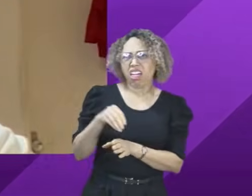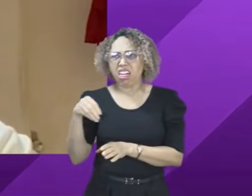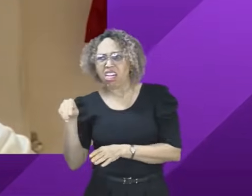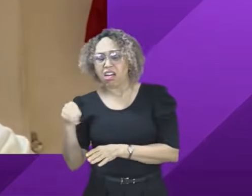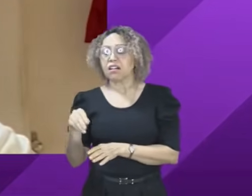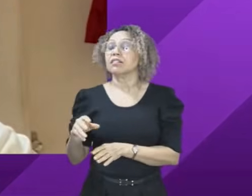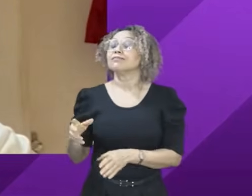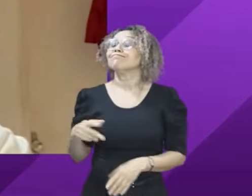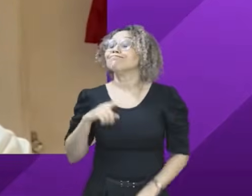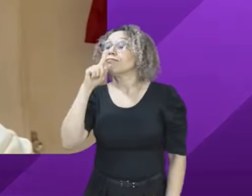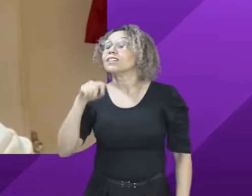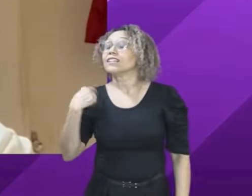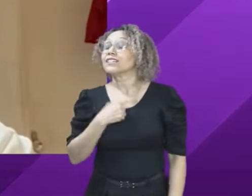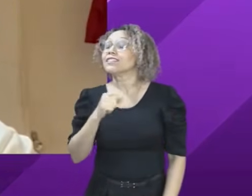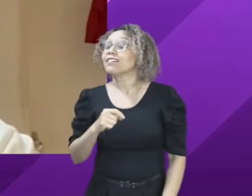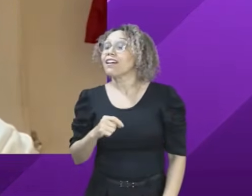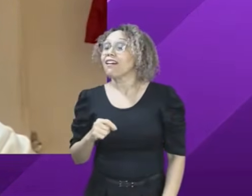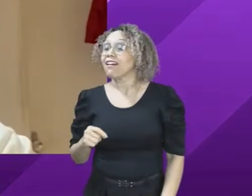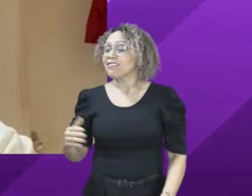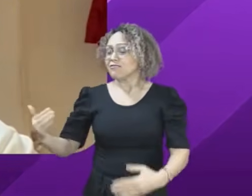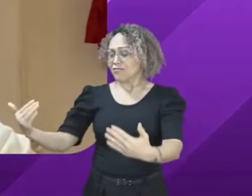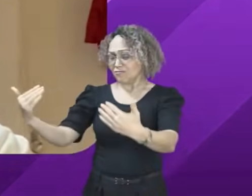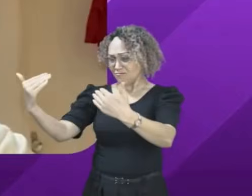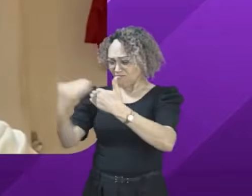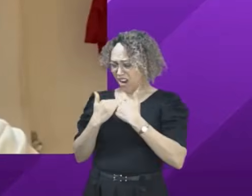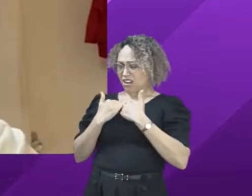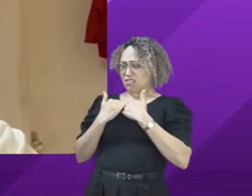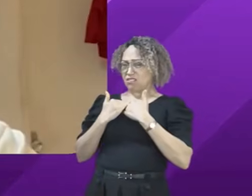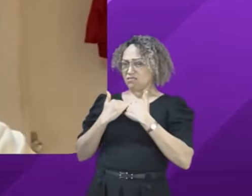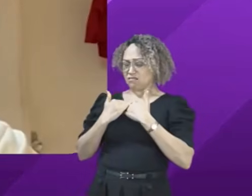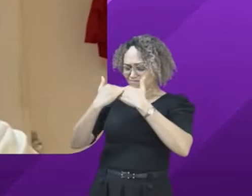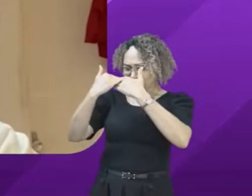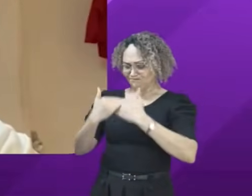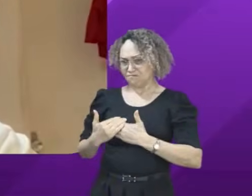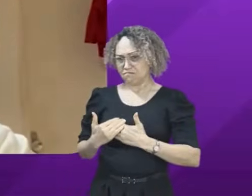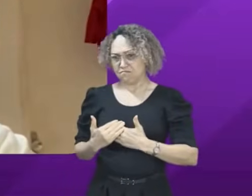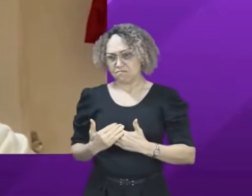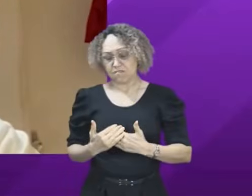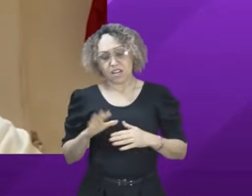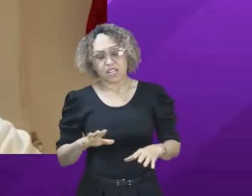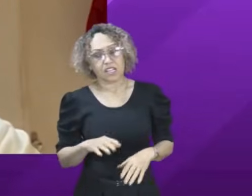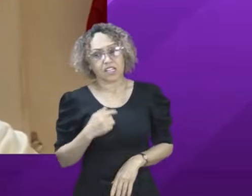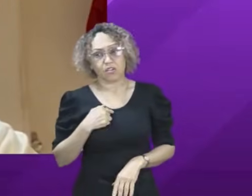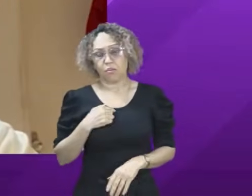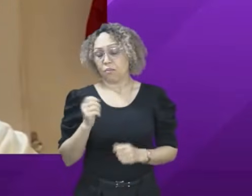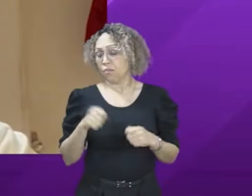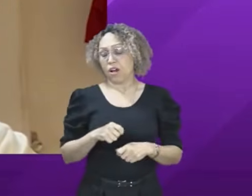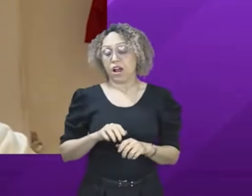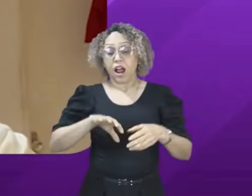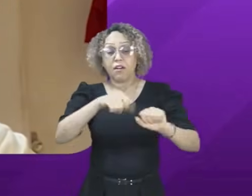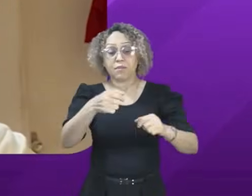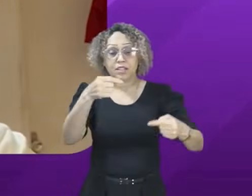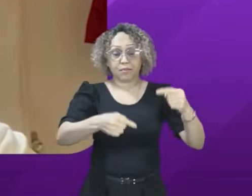a formação política é central e não pode ser vertical ou bancária. A formação política